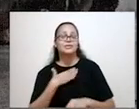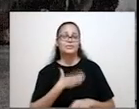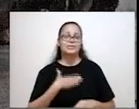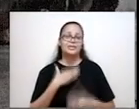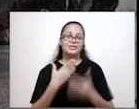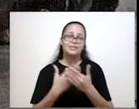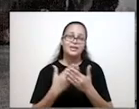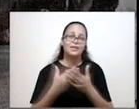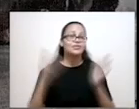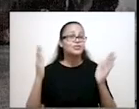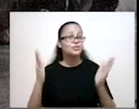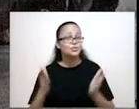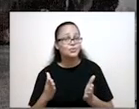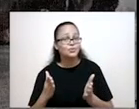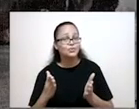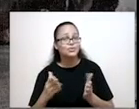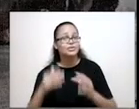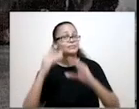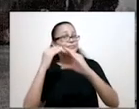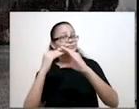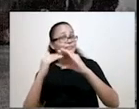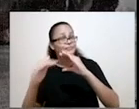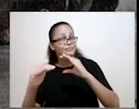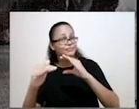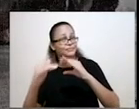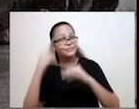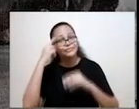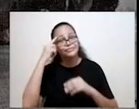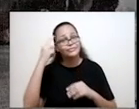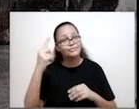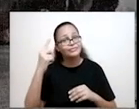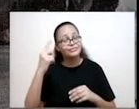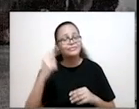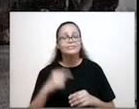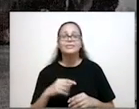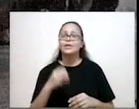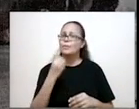de hoje. Acima está meu contato caso tenham dúvidas.